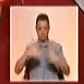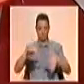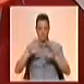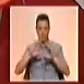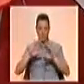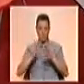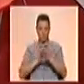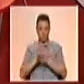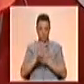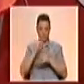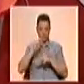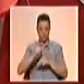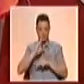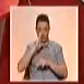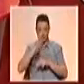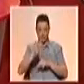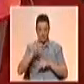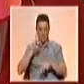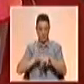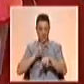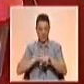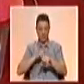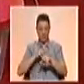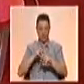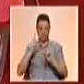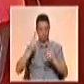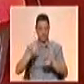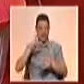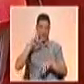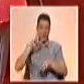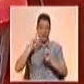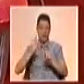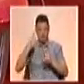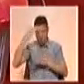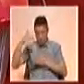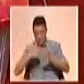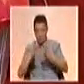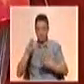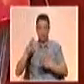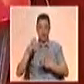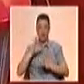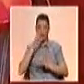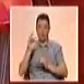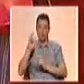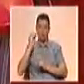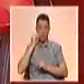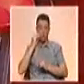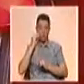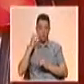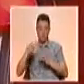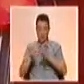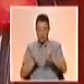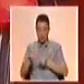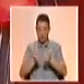No decorrer da Diretiva Quadro da Água, portanto, a Diretiva da União Europeia, que orienta como deve ser feita a gestão integrada